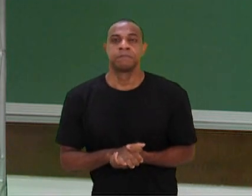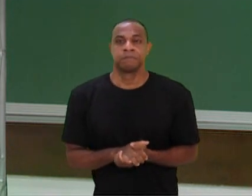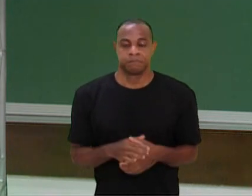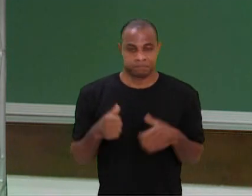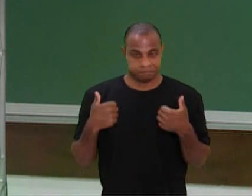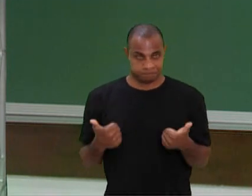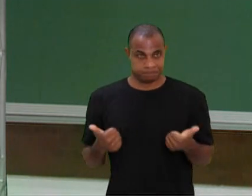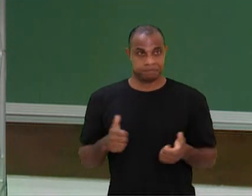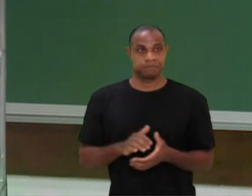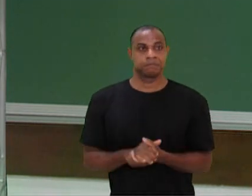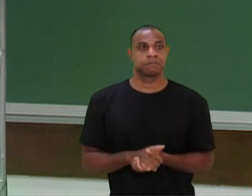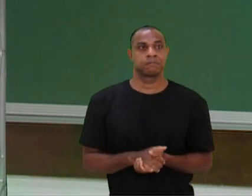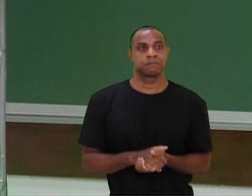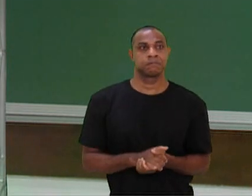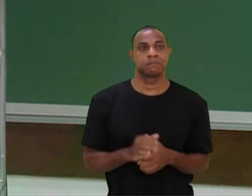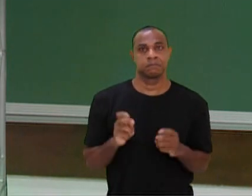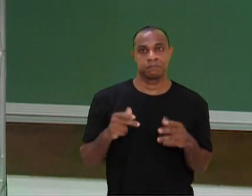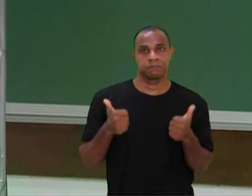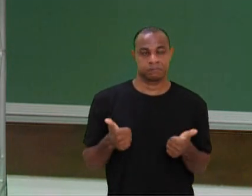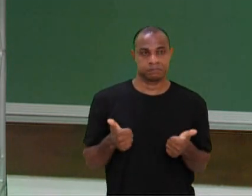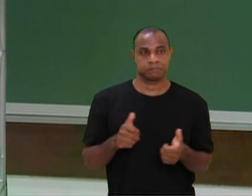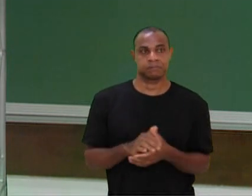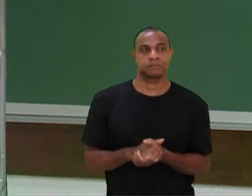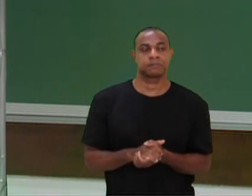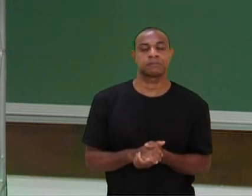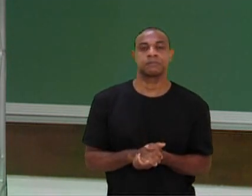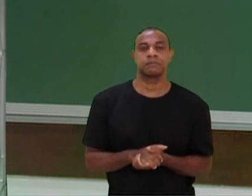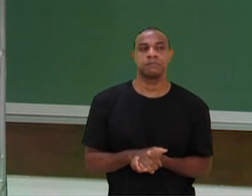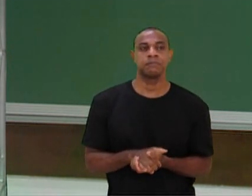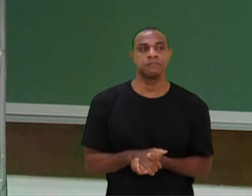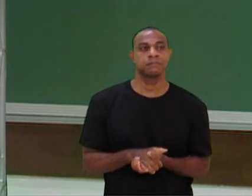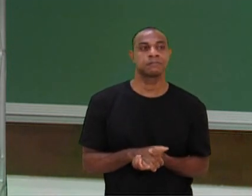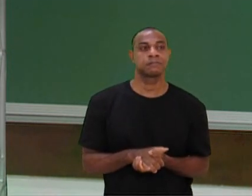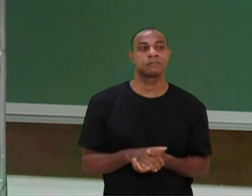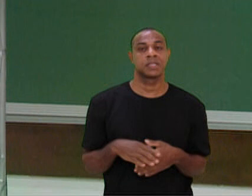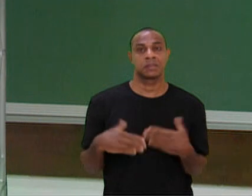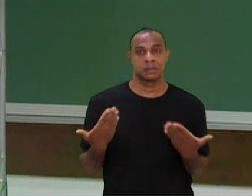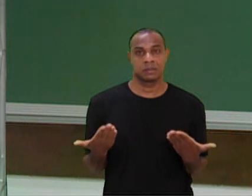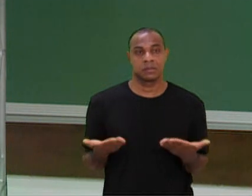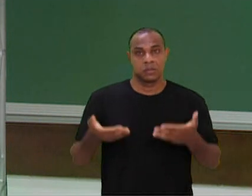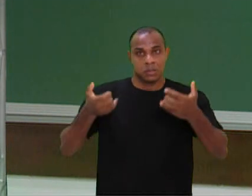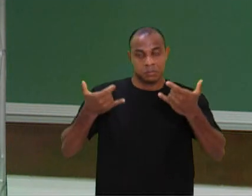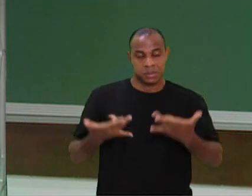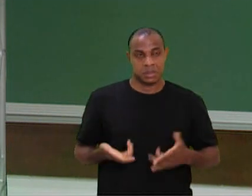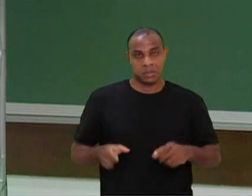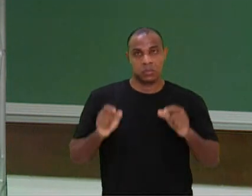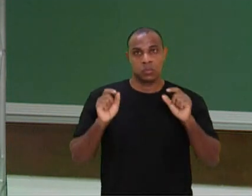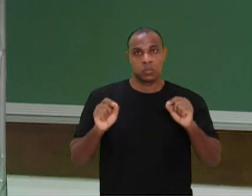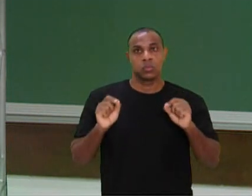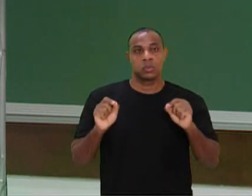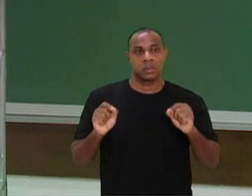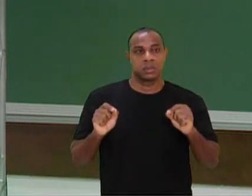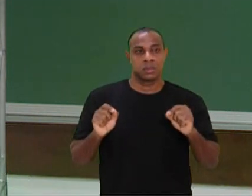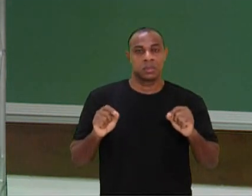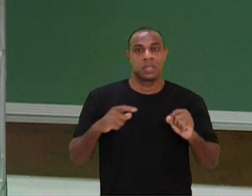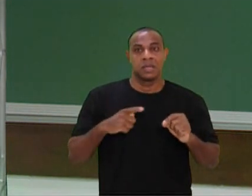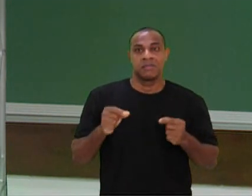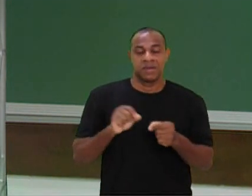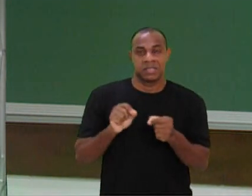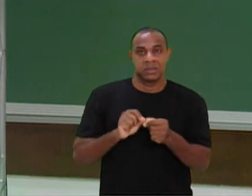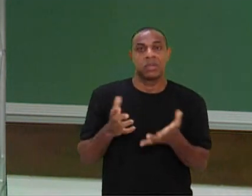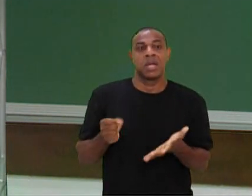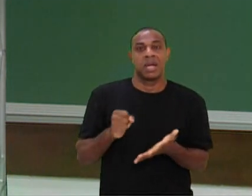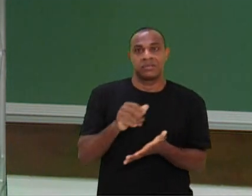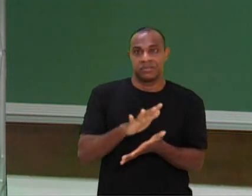Beleza? Ok, então vamos lá, meus queridos. Falando um pouquinho sobre isso agora, né? Eu vou fazer um exercício com